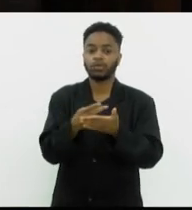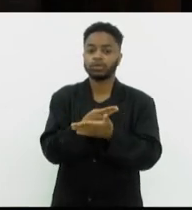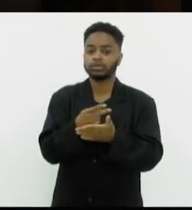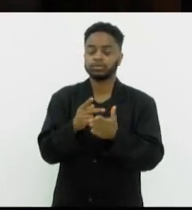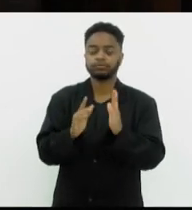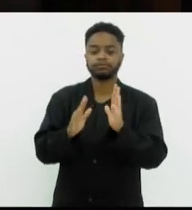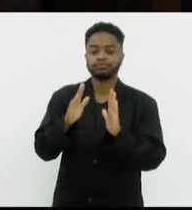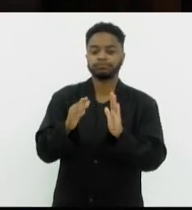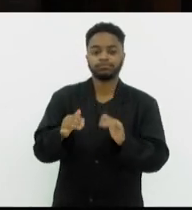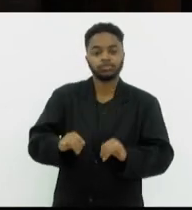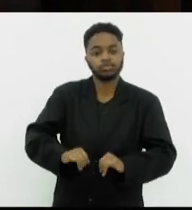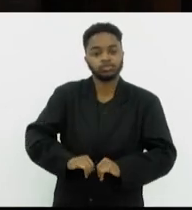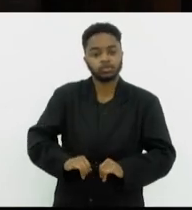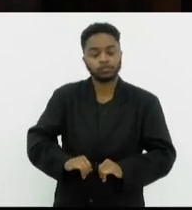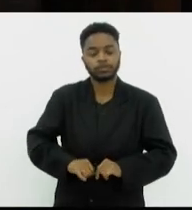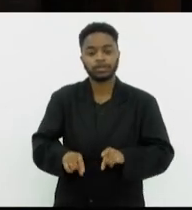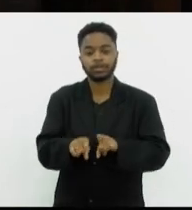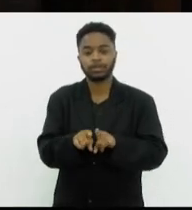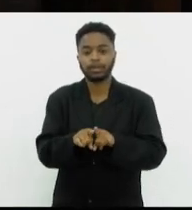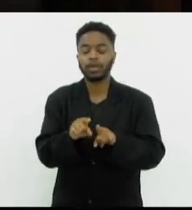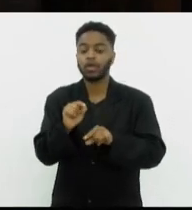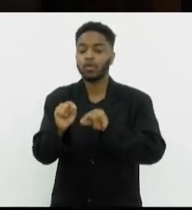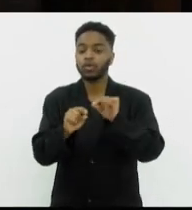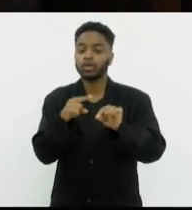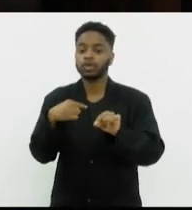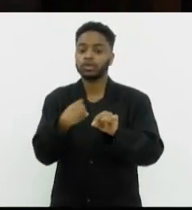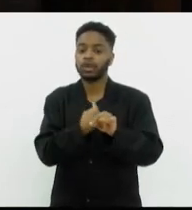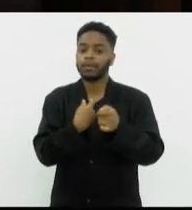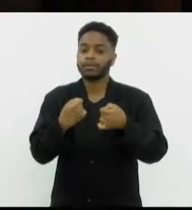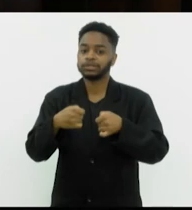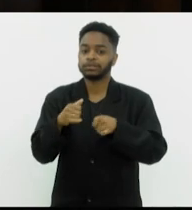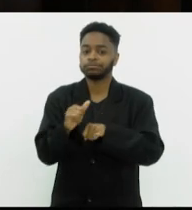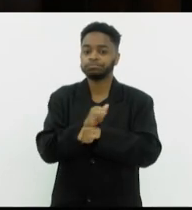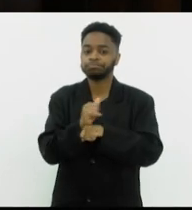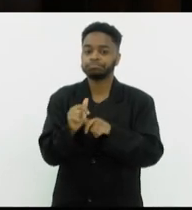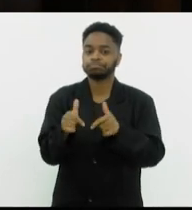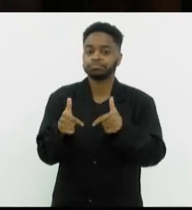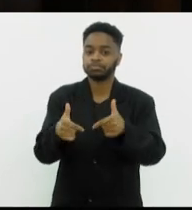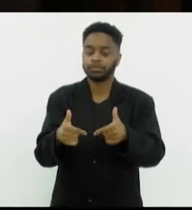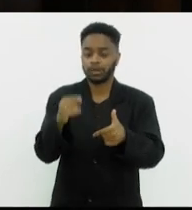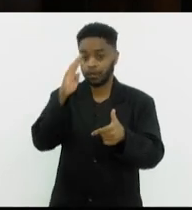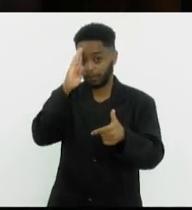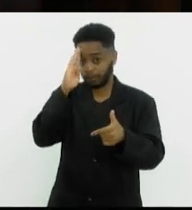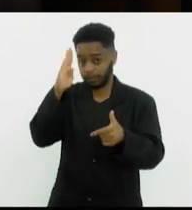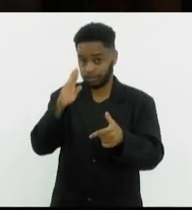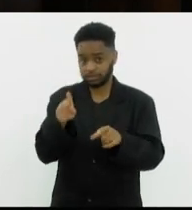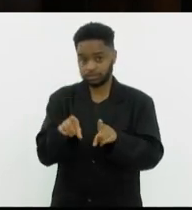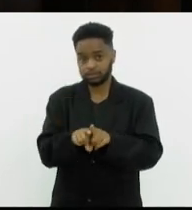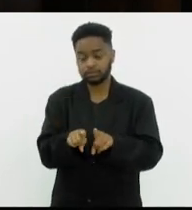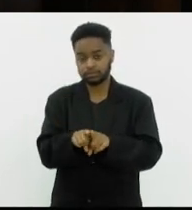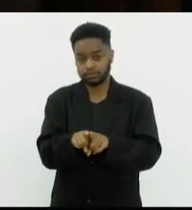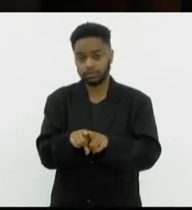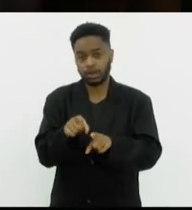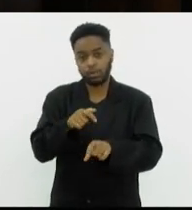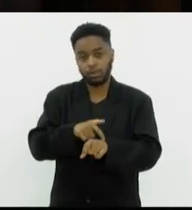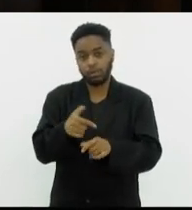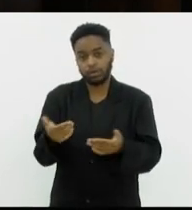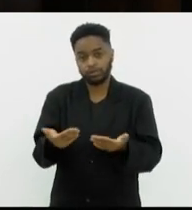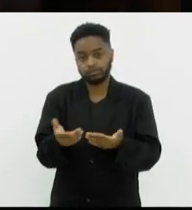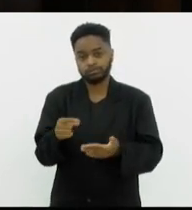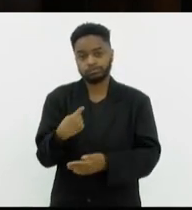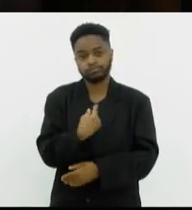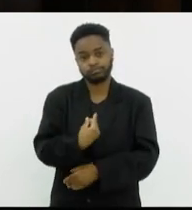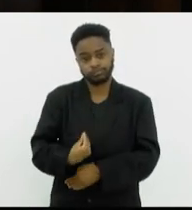e também que nós precisamos tomar medidas efetivas a isso, principalmente nesse momento que nós